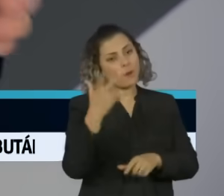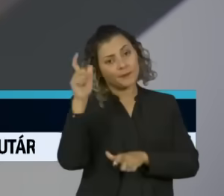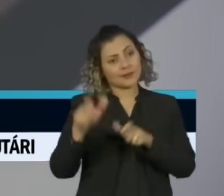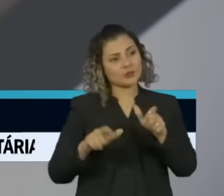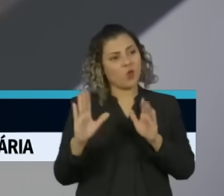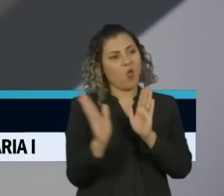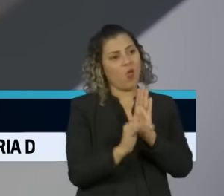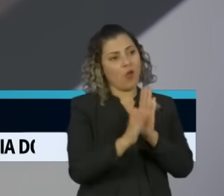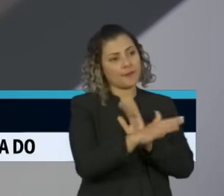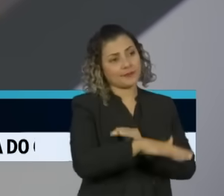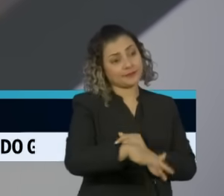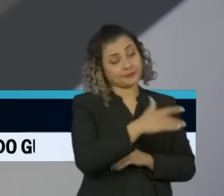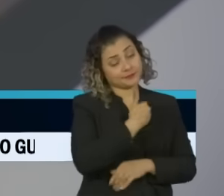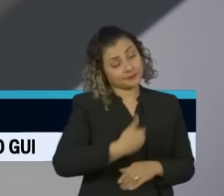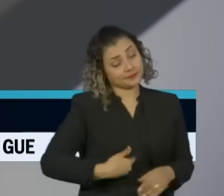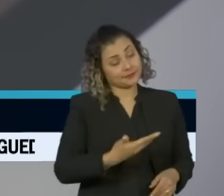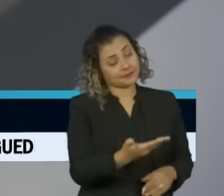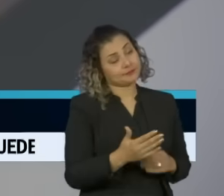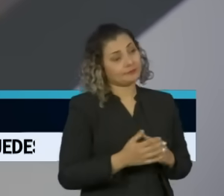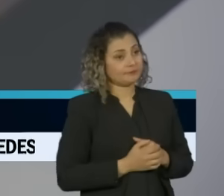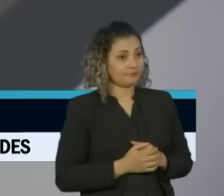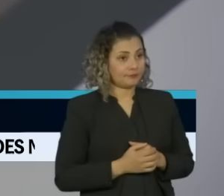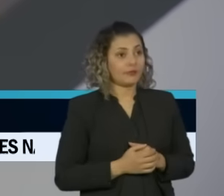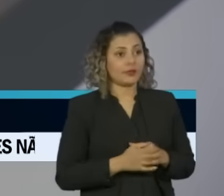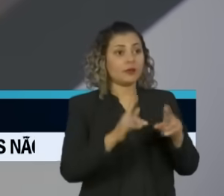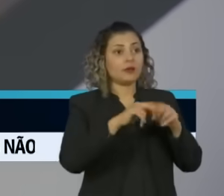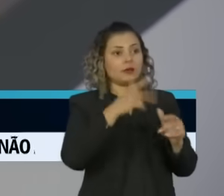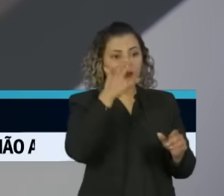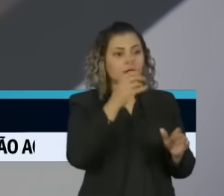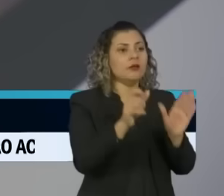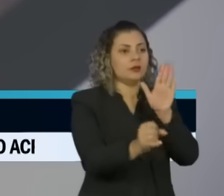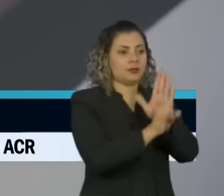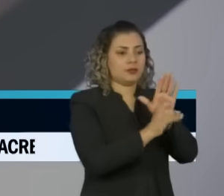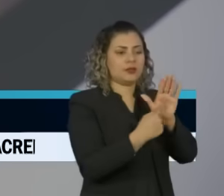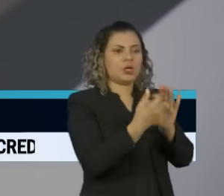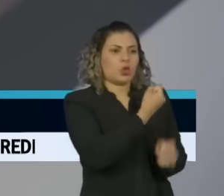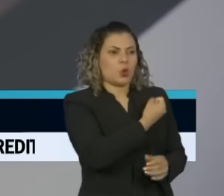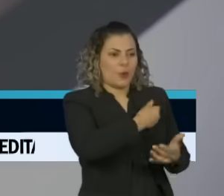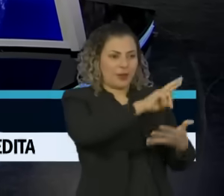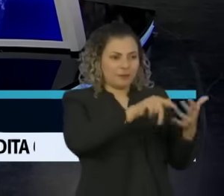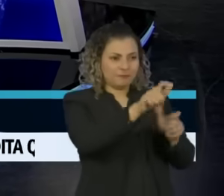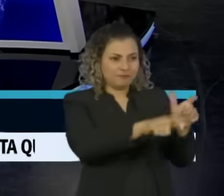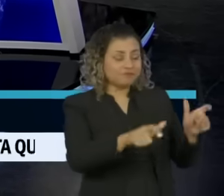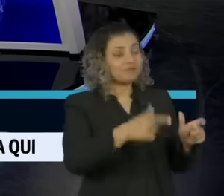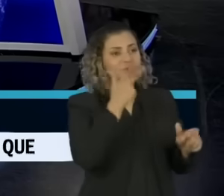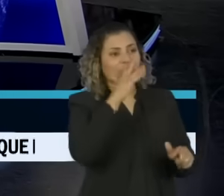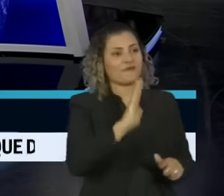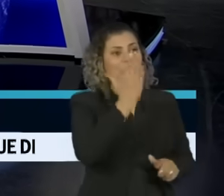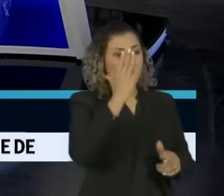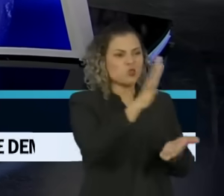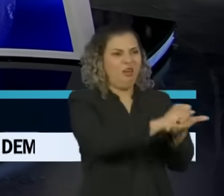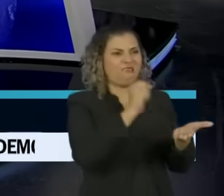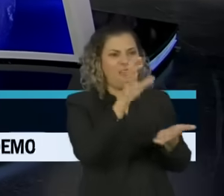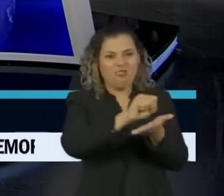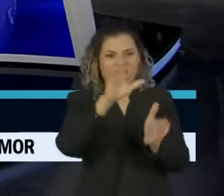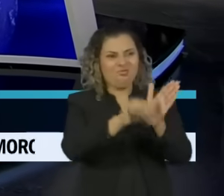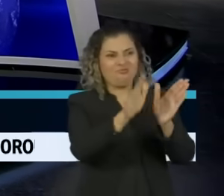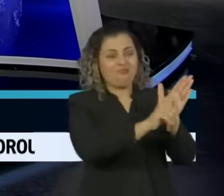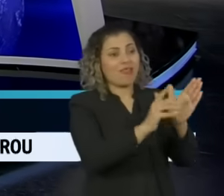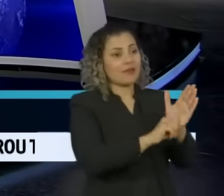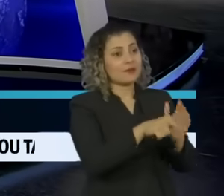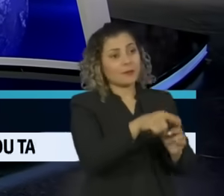roubam a identificação, né, e utilizam o nome da pessoa sem que ela mesmo saiba que tenha